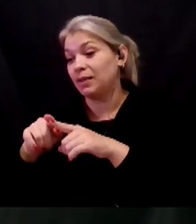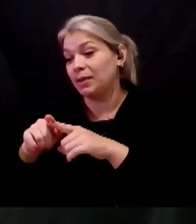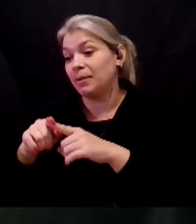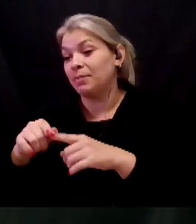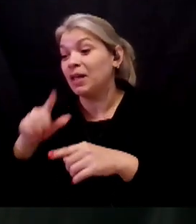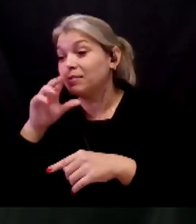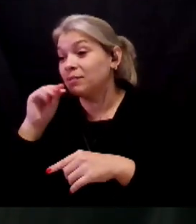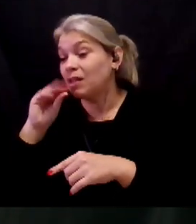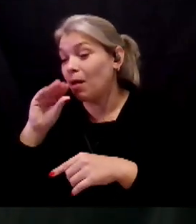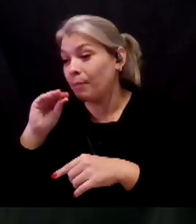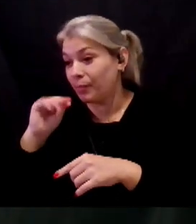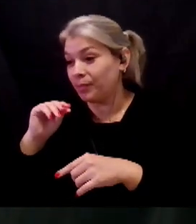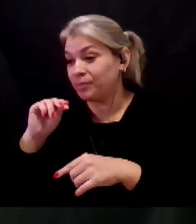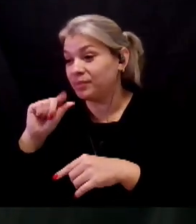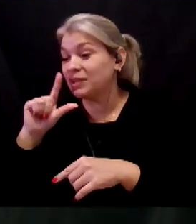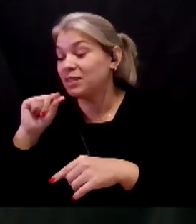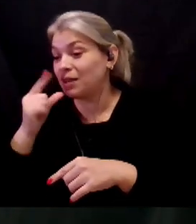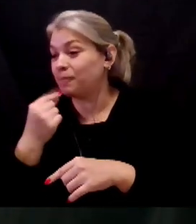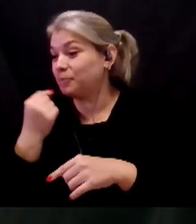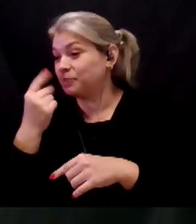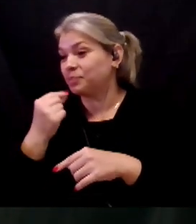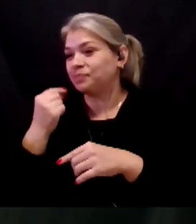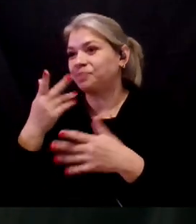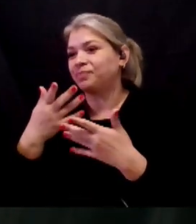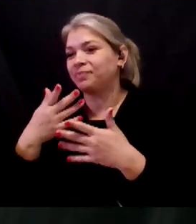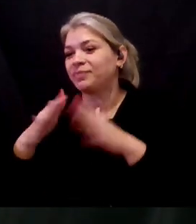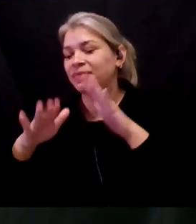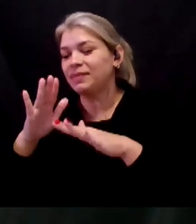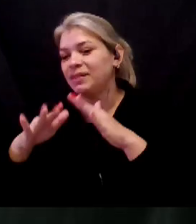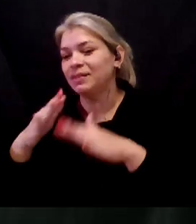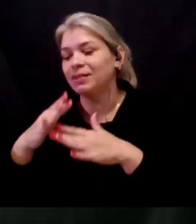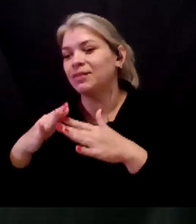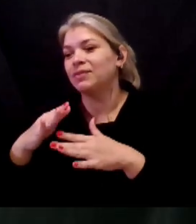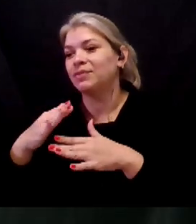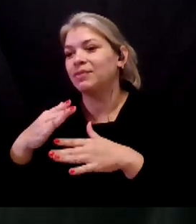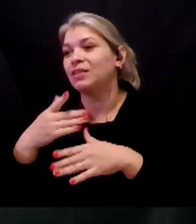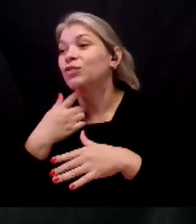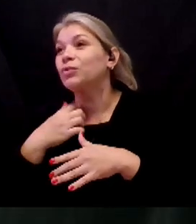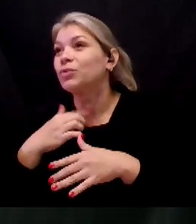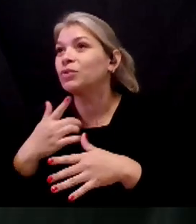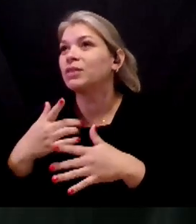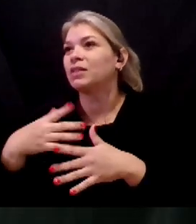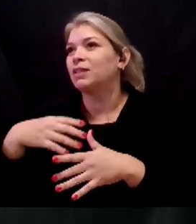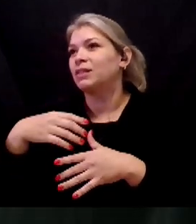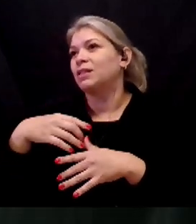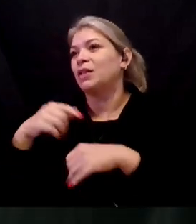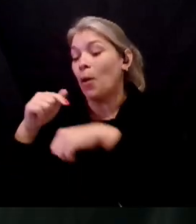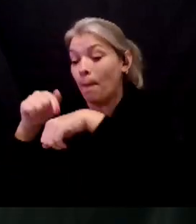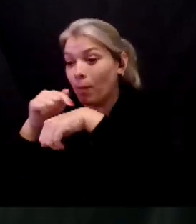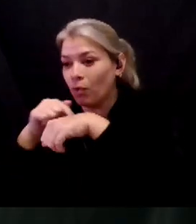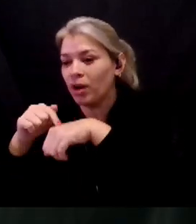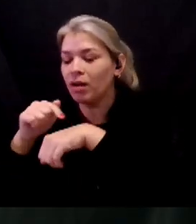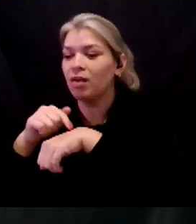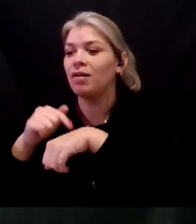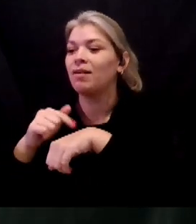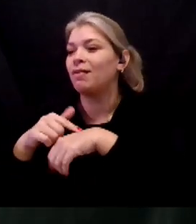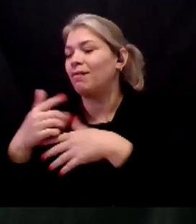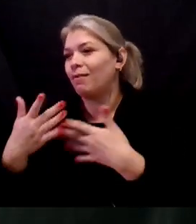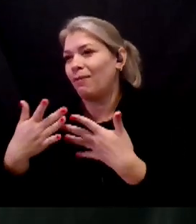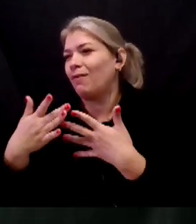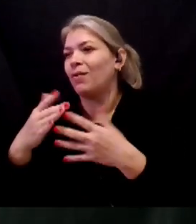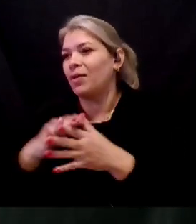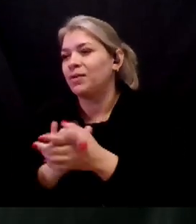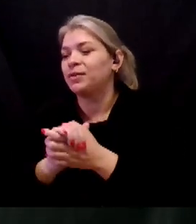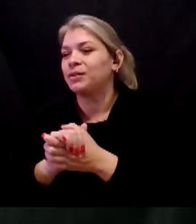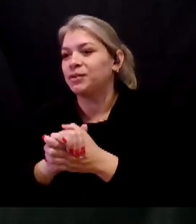de tutti-frutti, gostinho de morango. E aí, nós pais, o que vem na cabeça? Tipo assim, sem o conhecimento, você fala